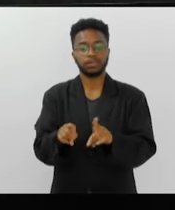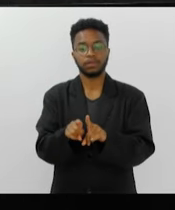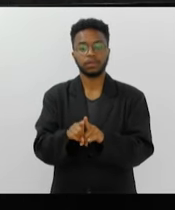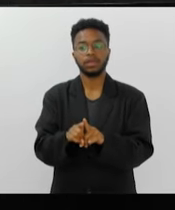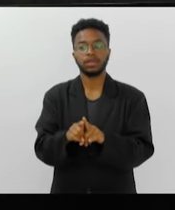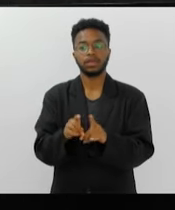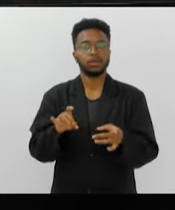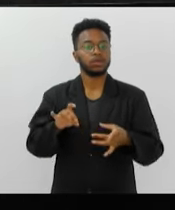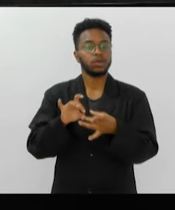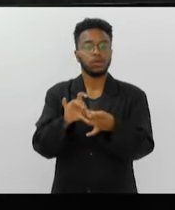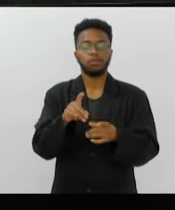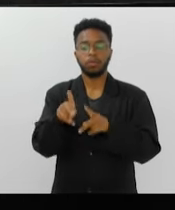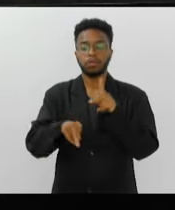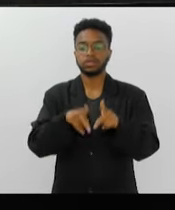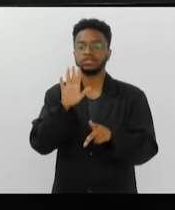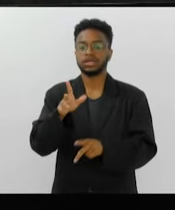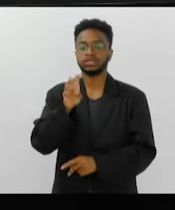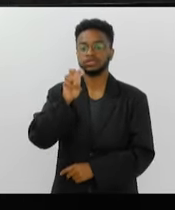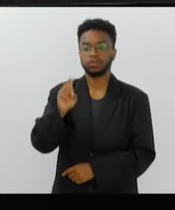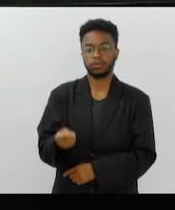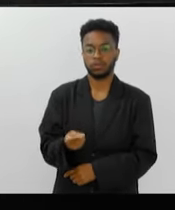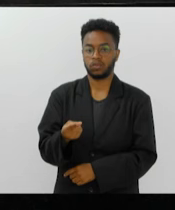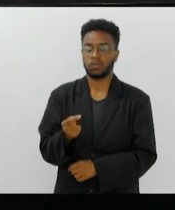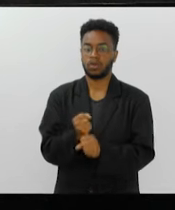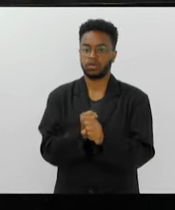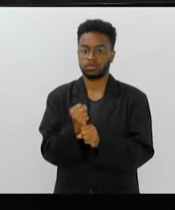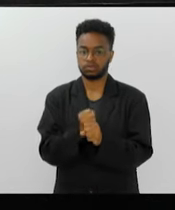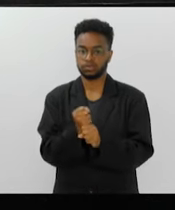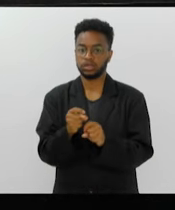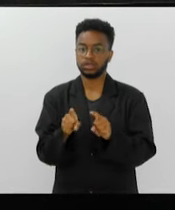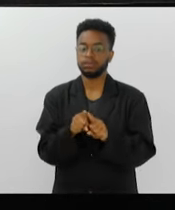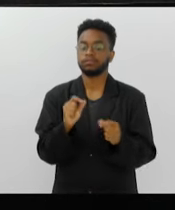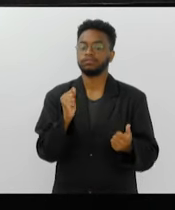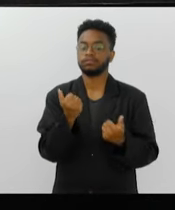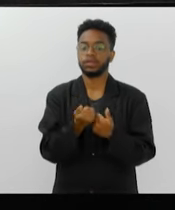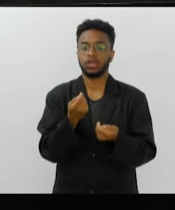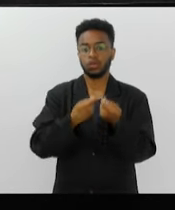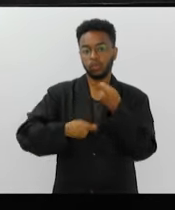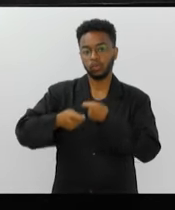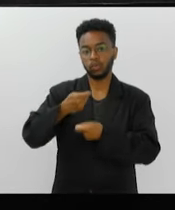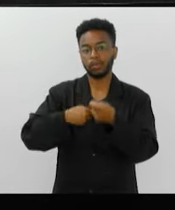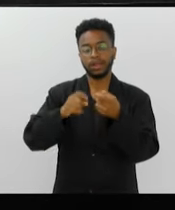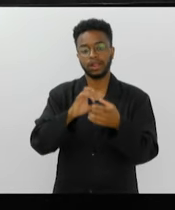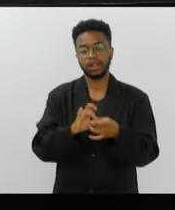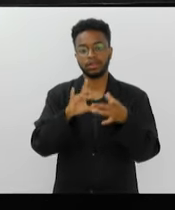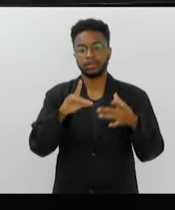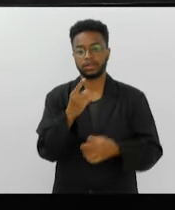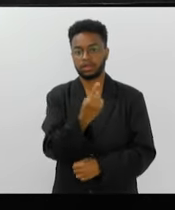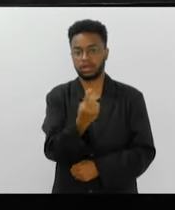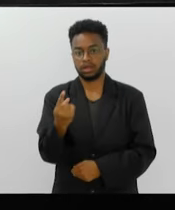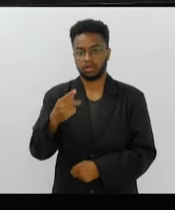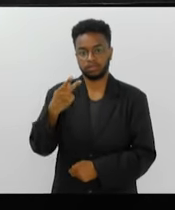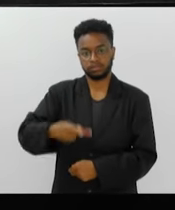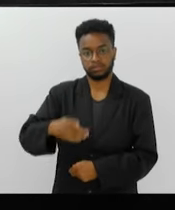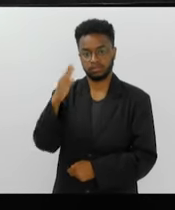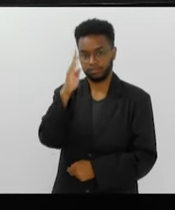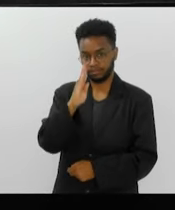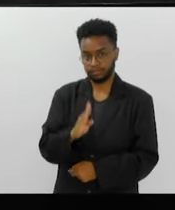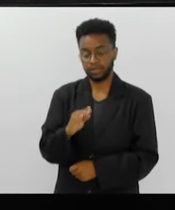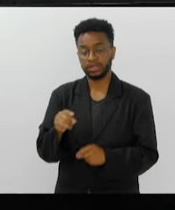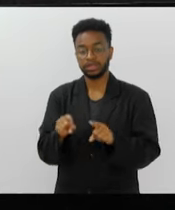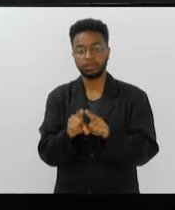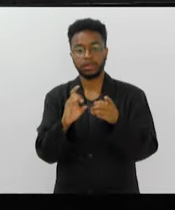longo de mais de 5000 anos o fortalecimento da economia das liberdades individuais do brasileiro